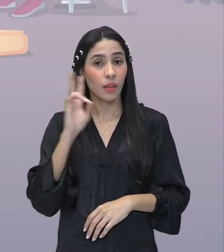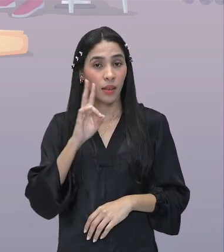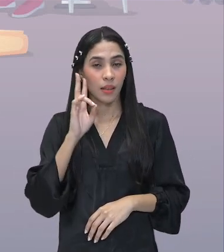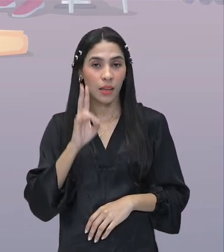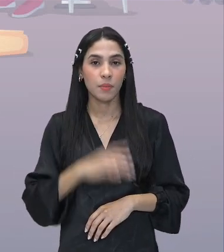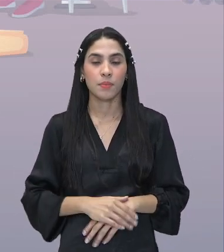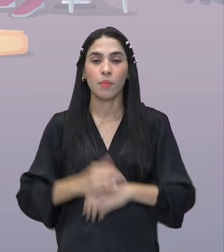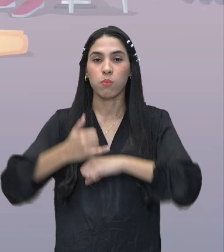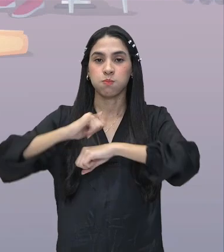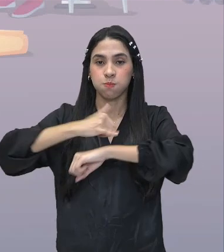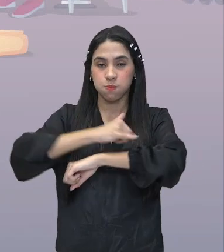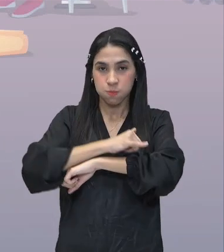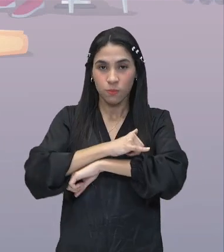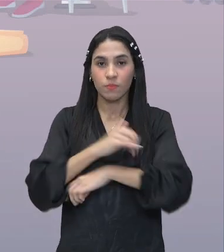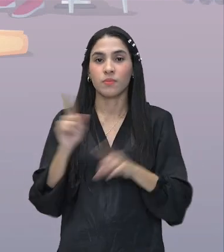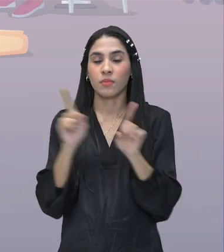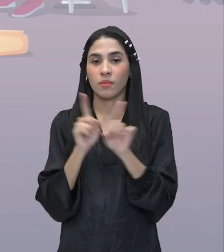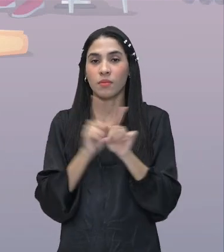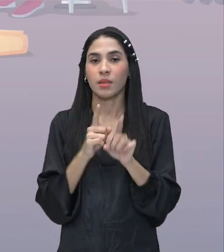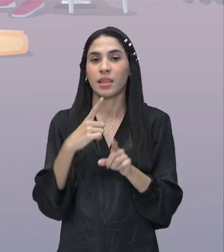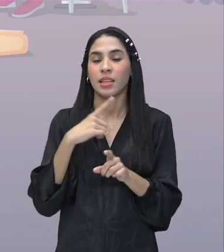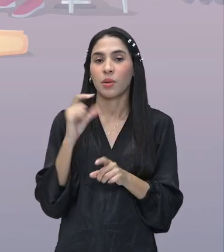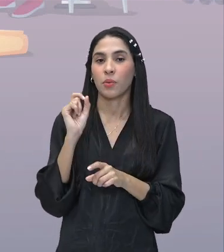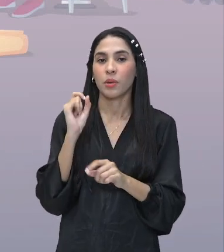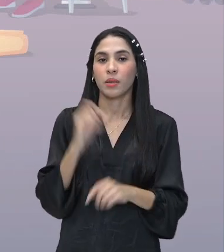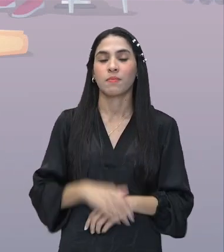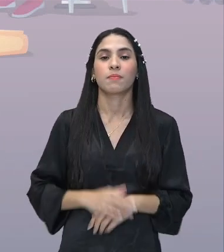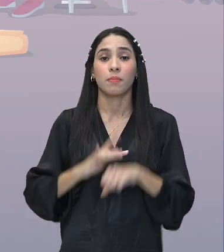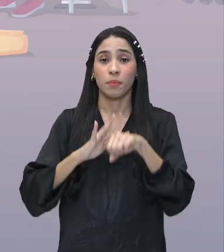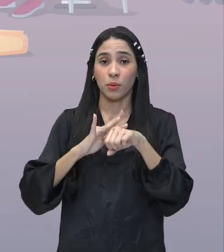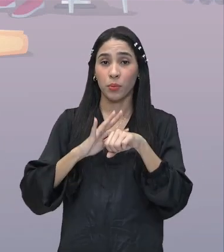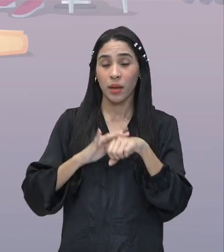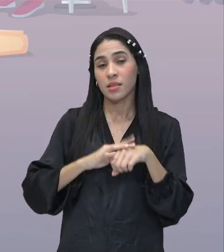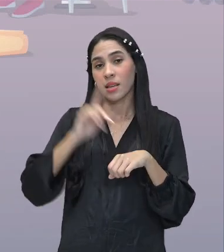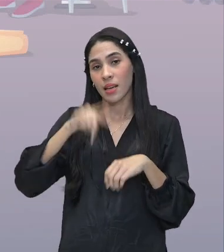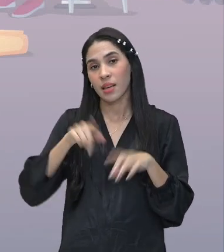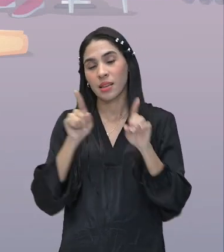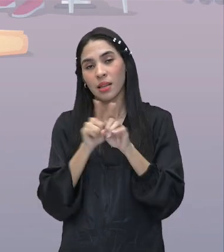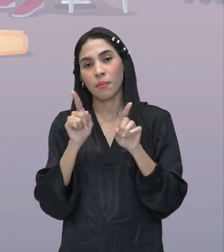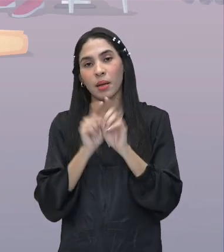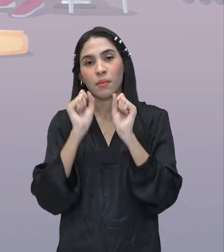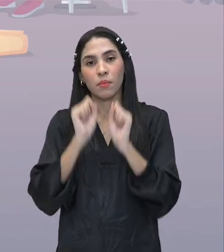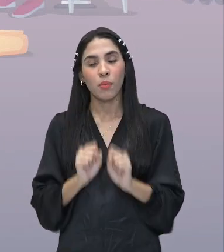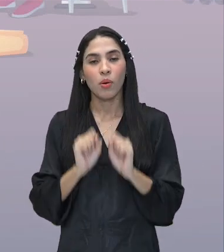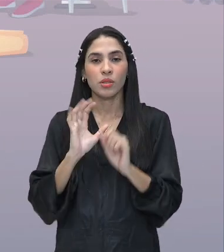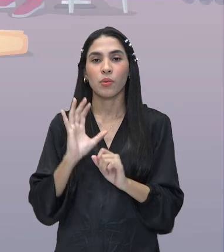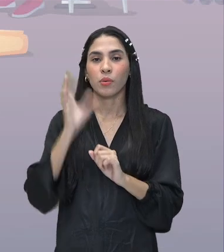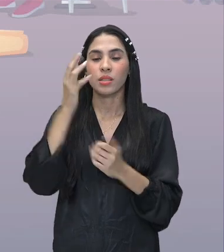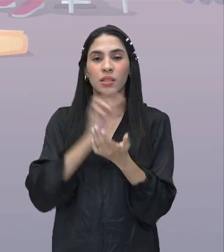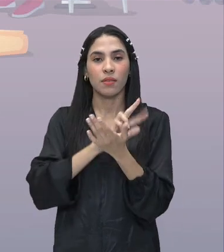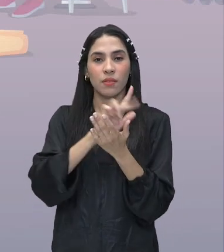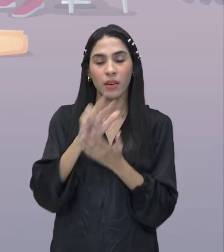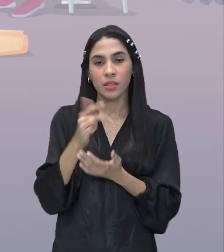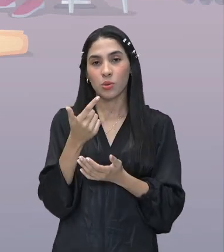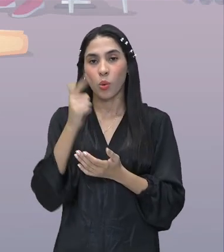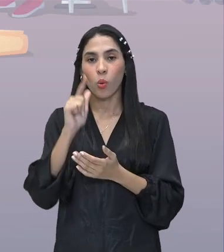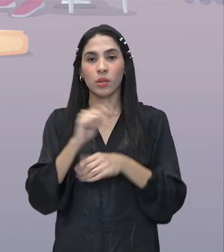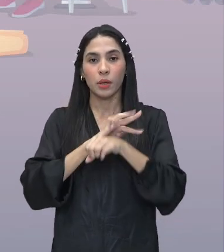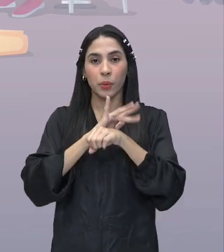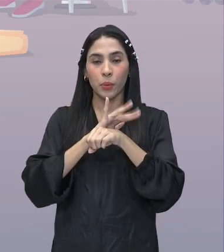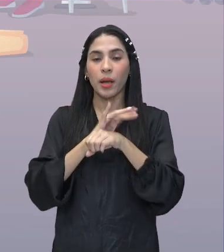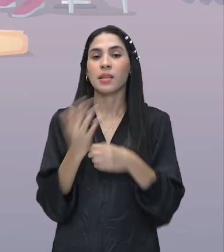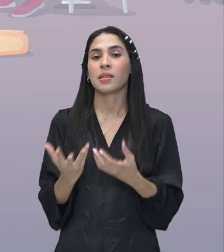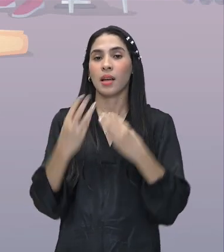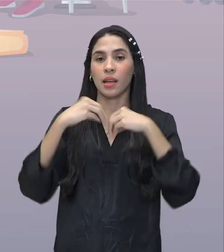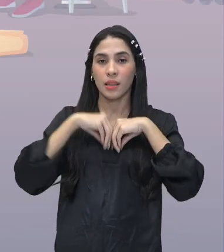a obesidade, além de ser já uma doença, ela também pode abrir portas para o surgimento de outras doenças,